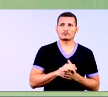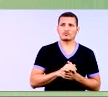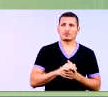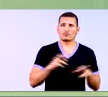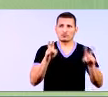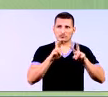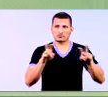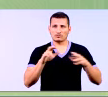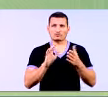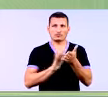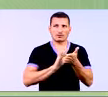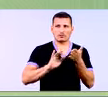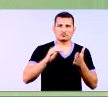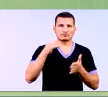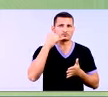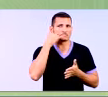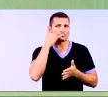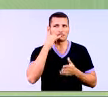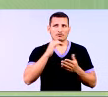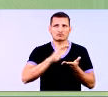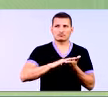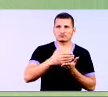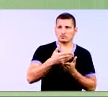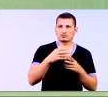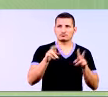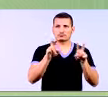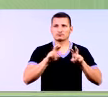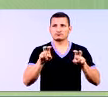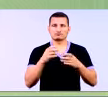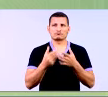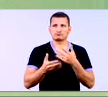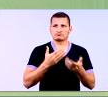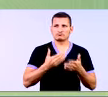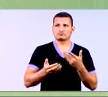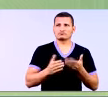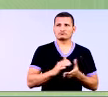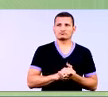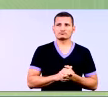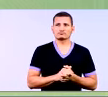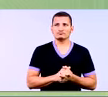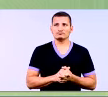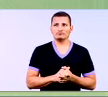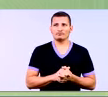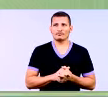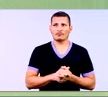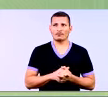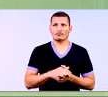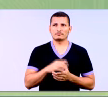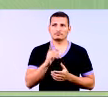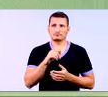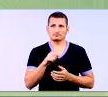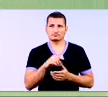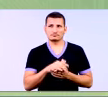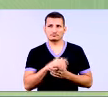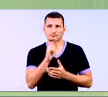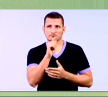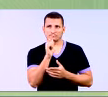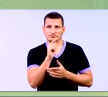ele um tablet, um celular, ou um desktop ou um notebook, o que quer que seja, é esse cara aqui, ó, esse é o ponto